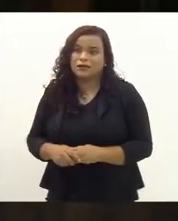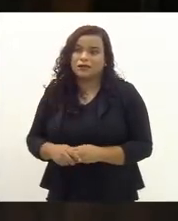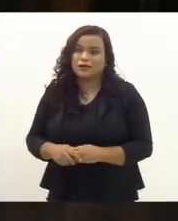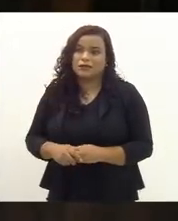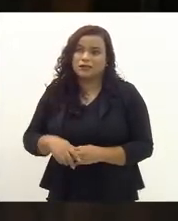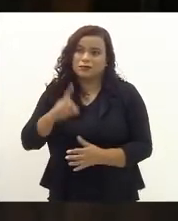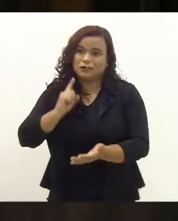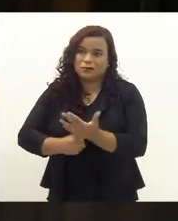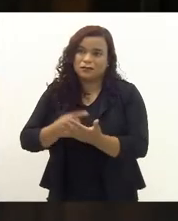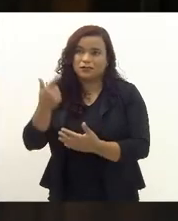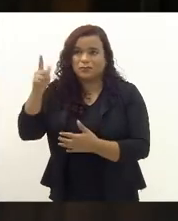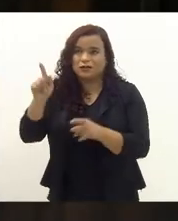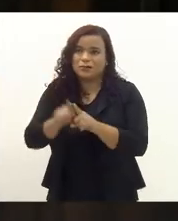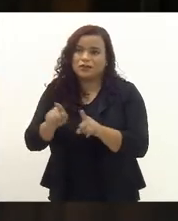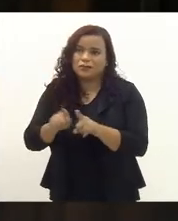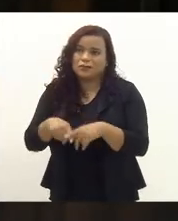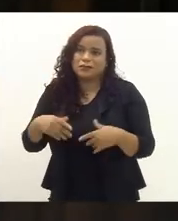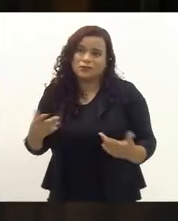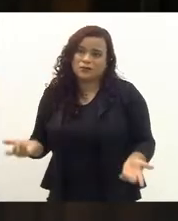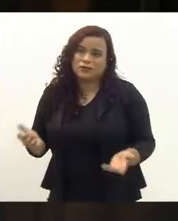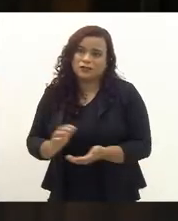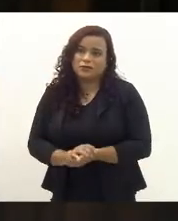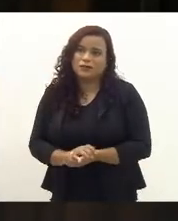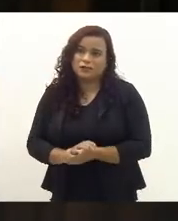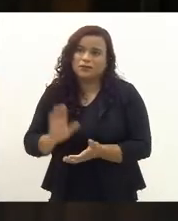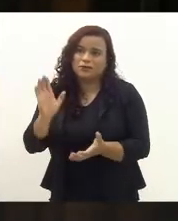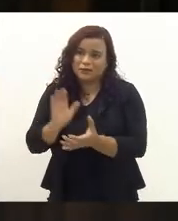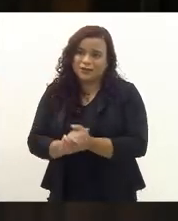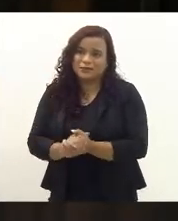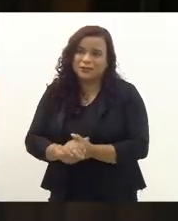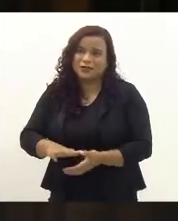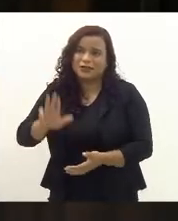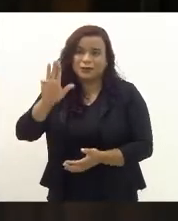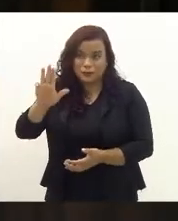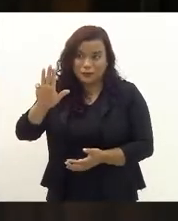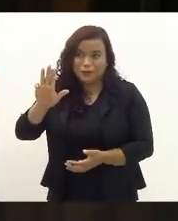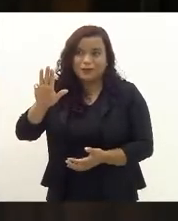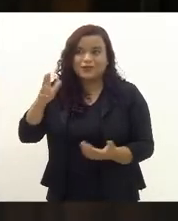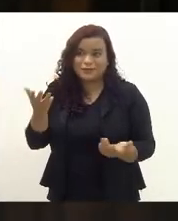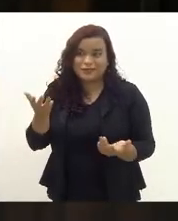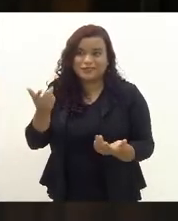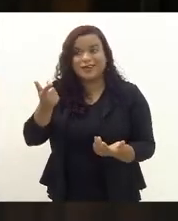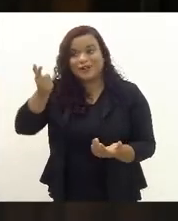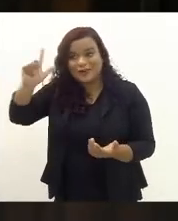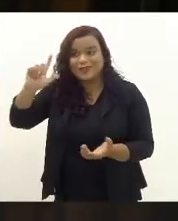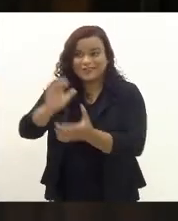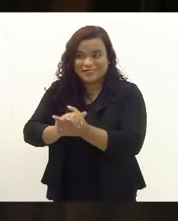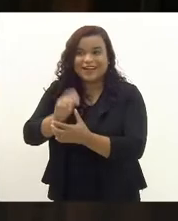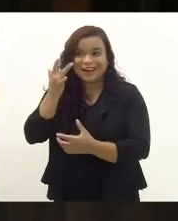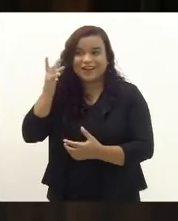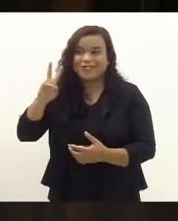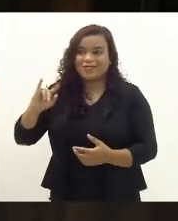outros compromissos também casamento de lula agora Tomara que não aconteça mais né Oi